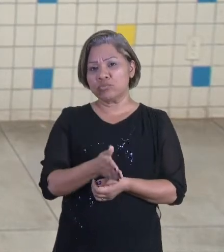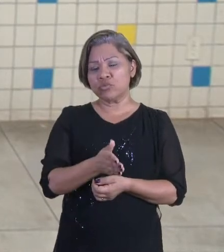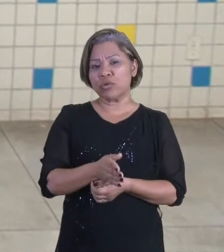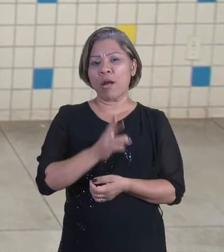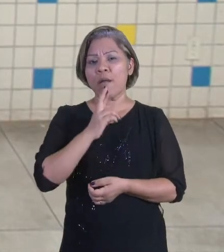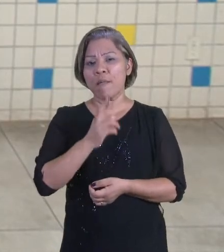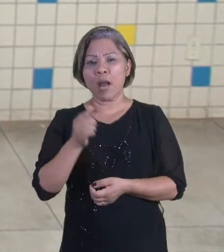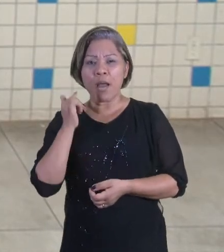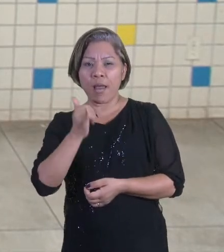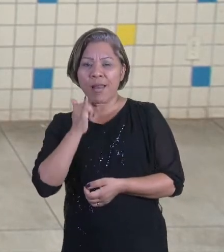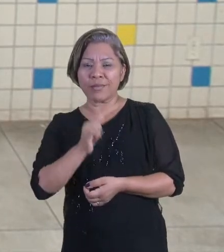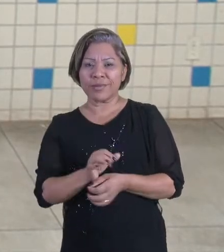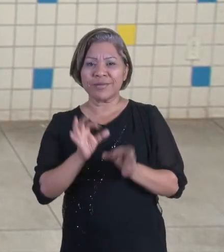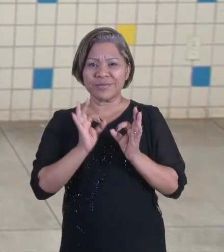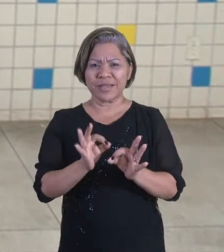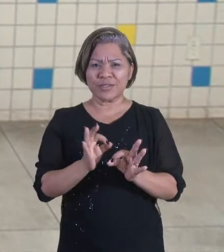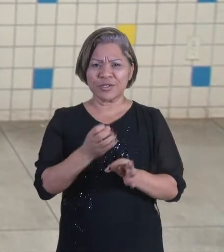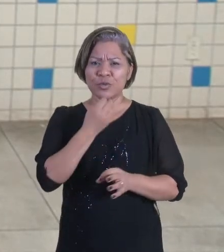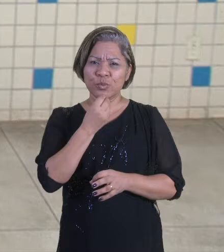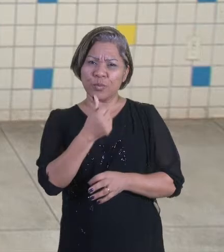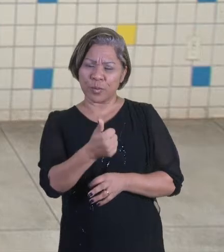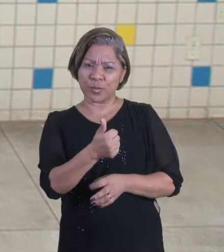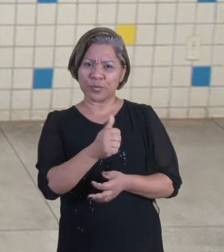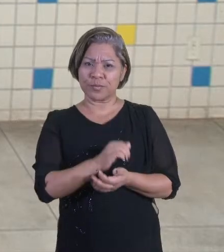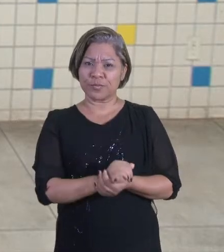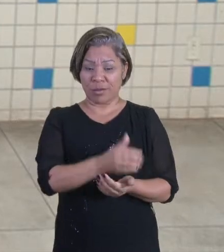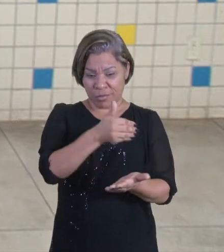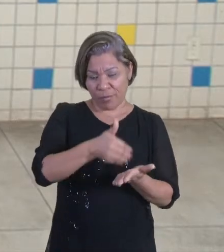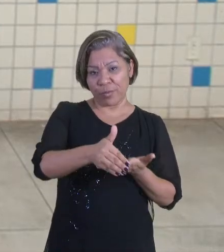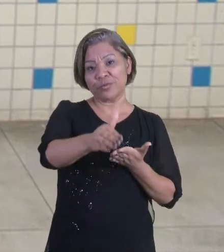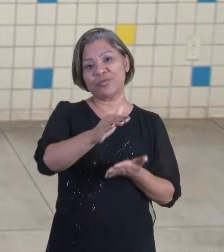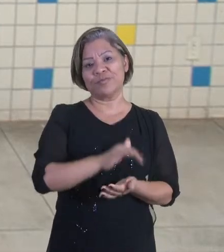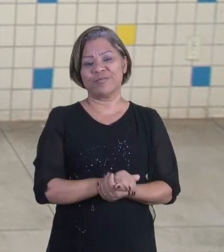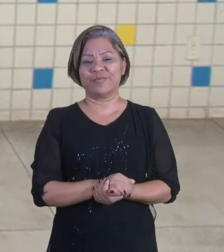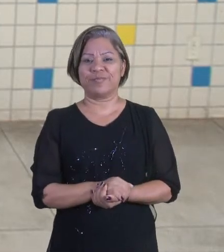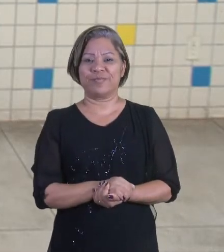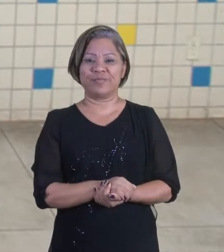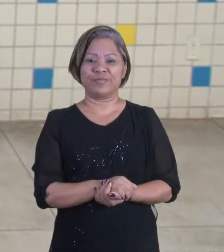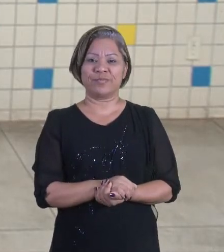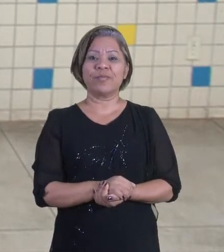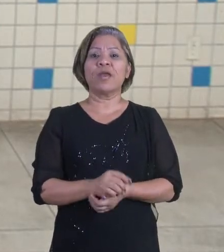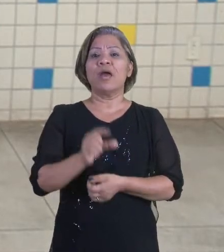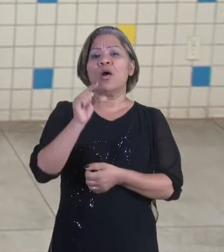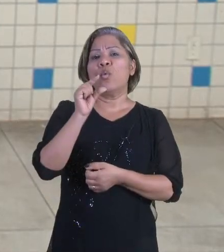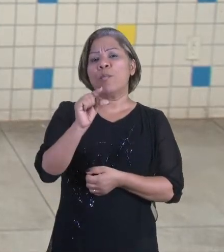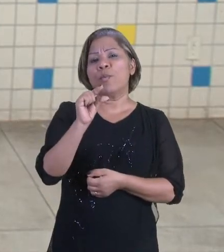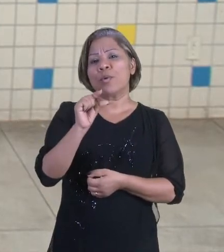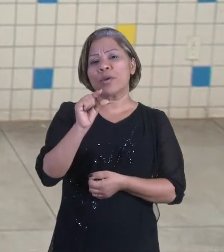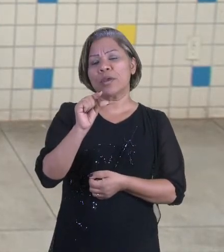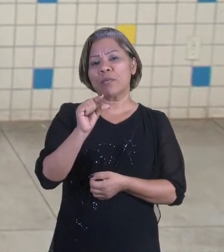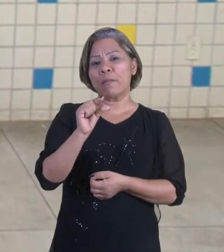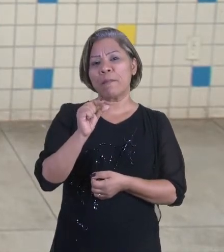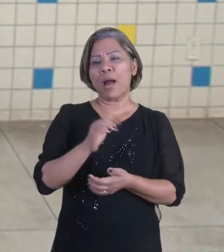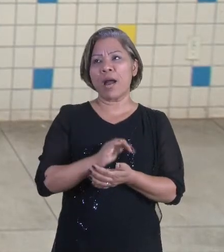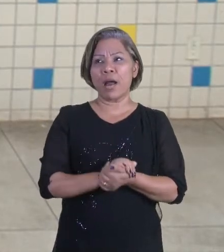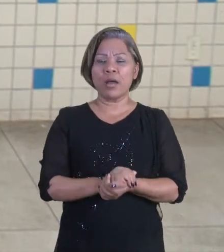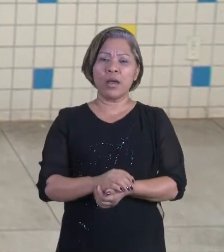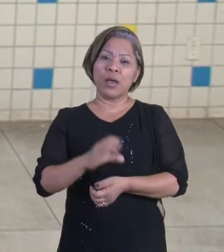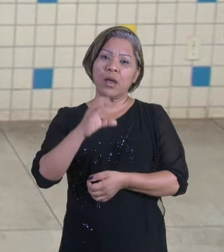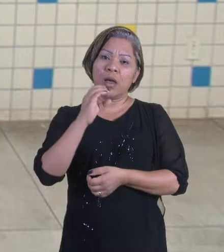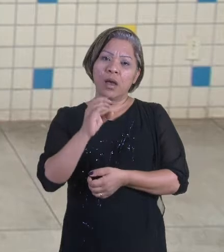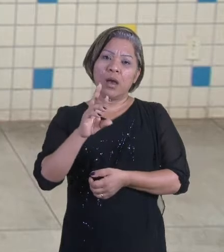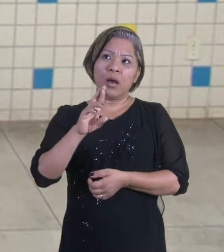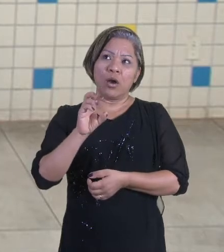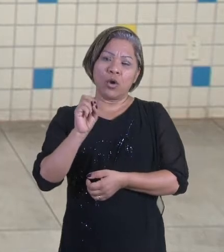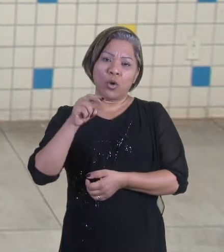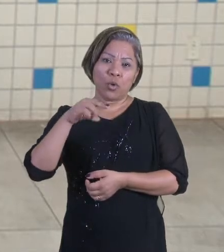Certinho? Tudo bem? Então vamos continuar? Um pouquinho mais sobre a crônica. Quais são os tipos de crônica?